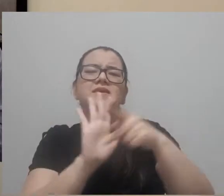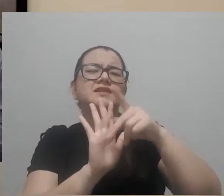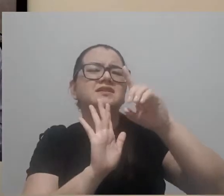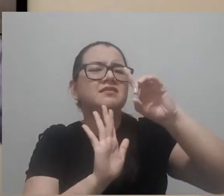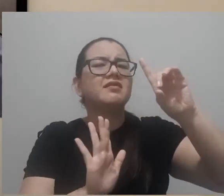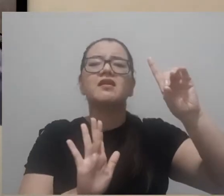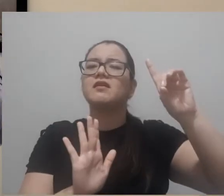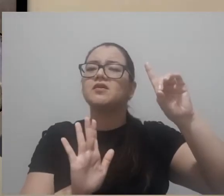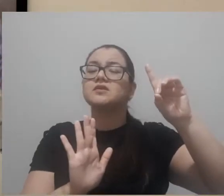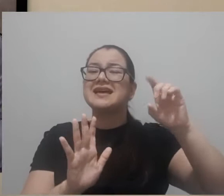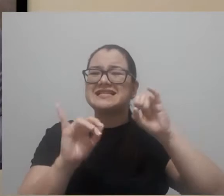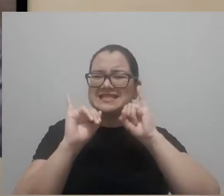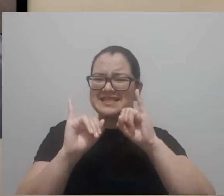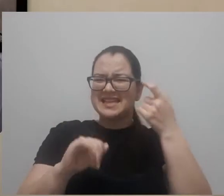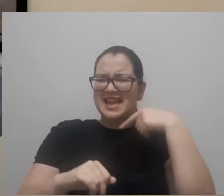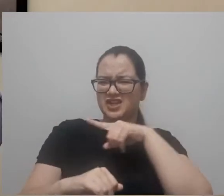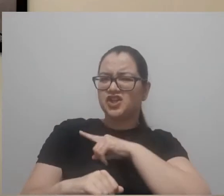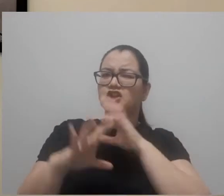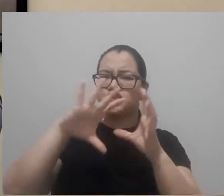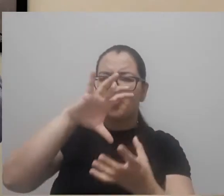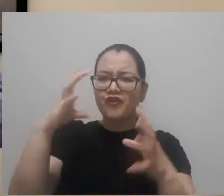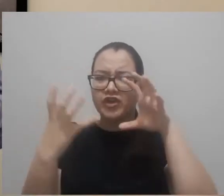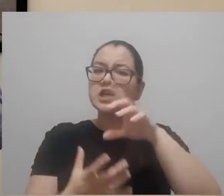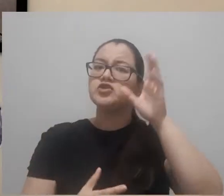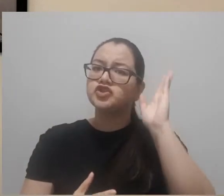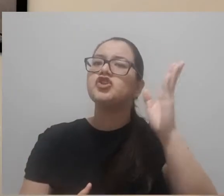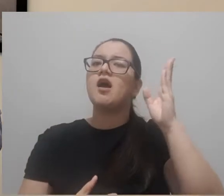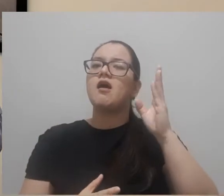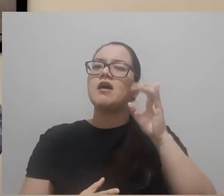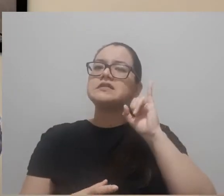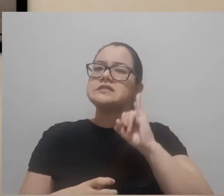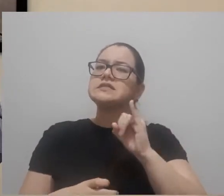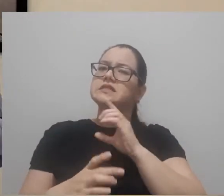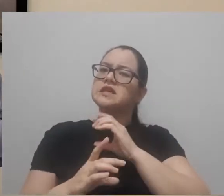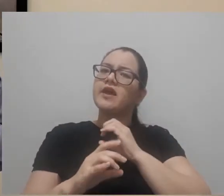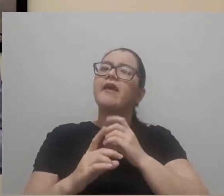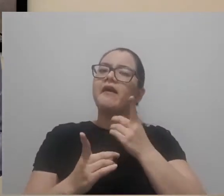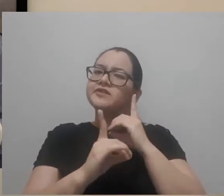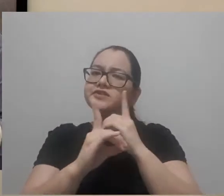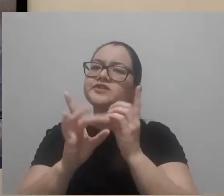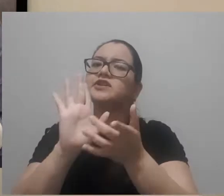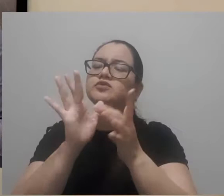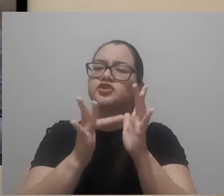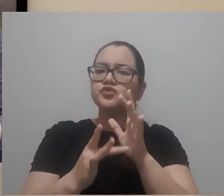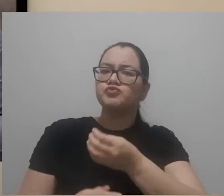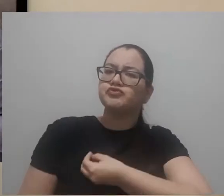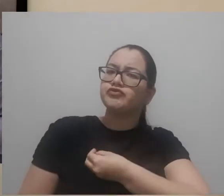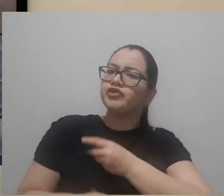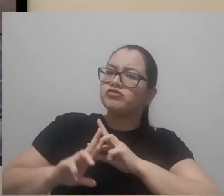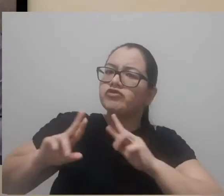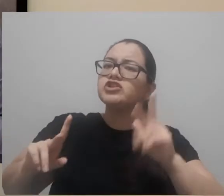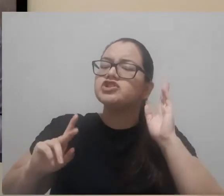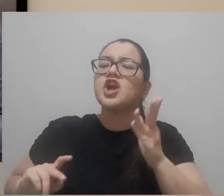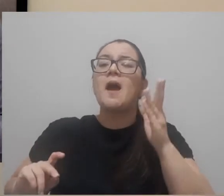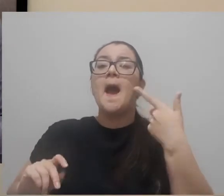Cristo, somos discípulos do Senhor, ele diz que nós devemos pensar, mas não apenas pensar. Colossenses capítulo